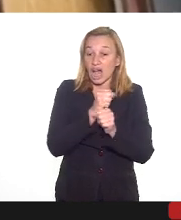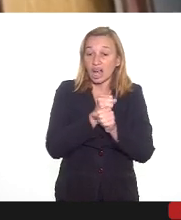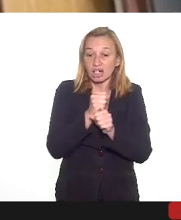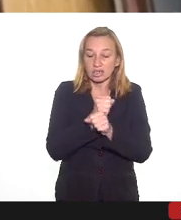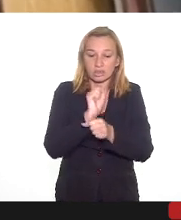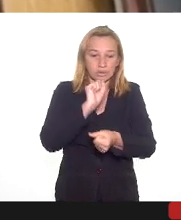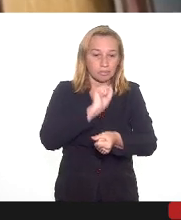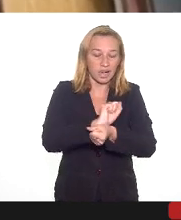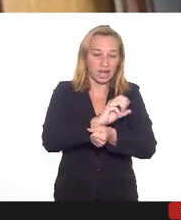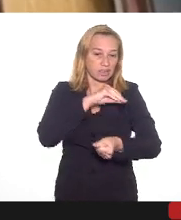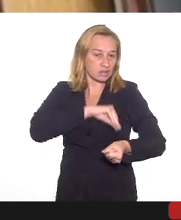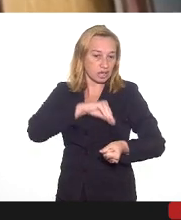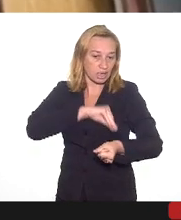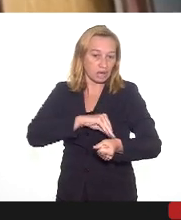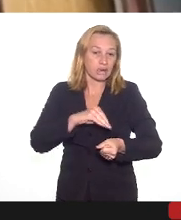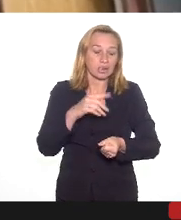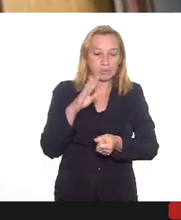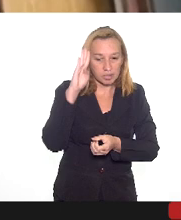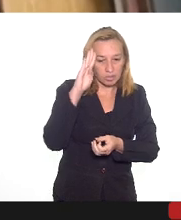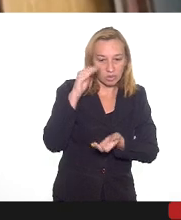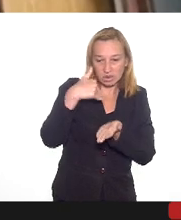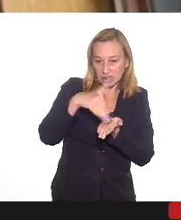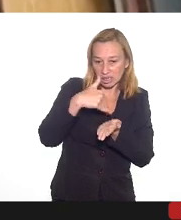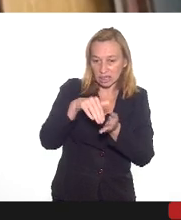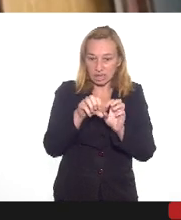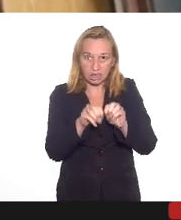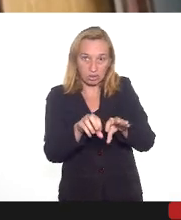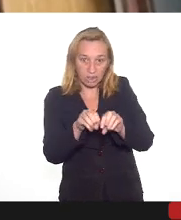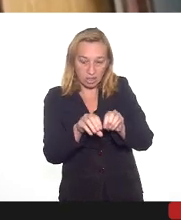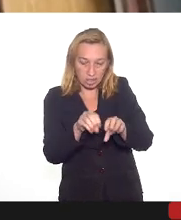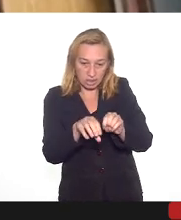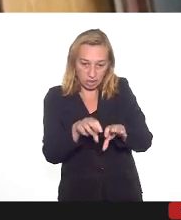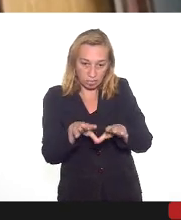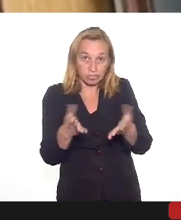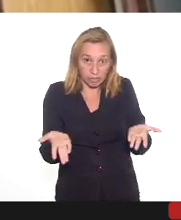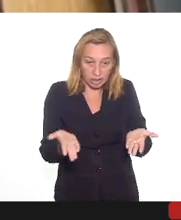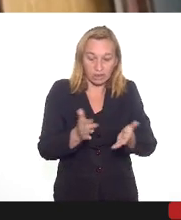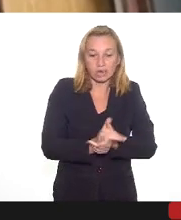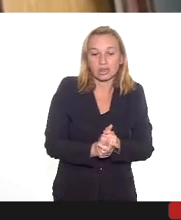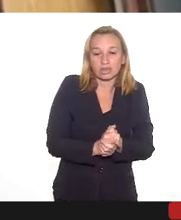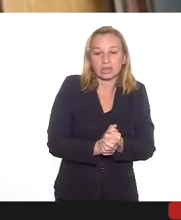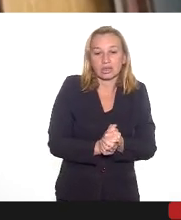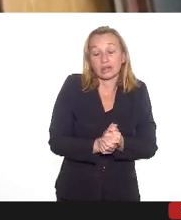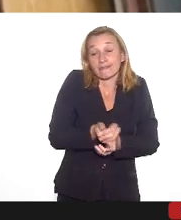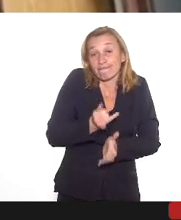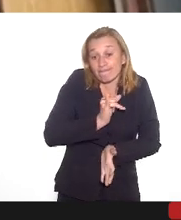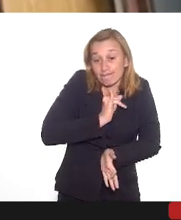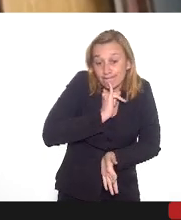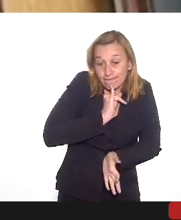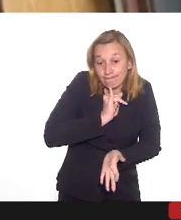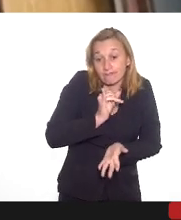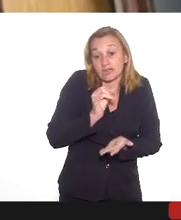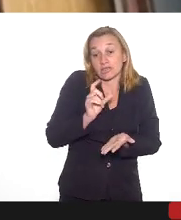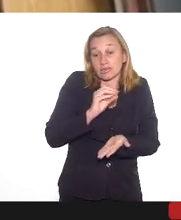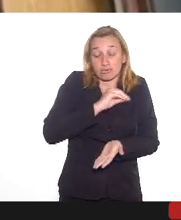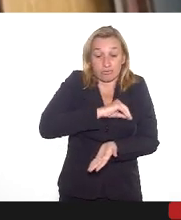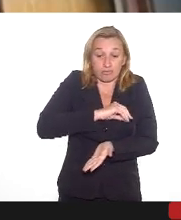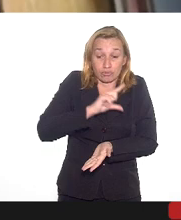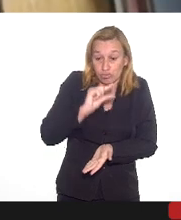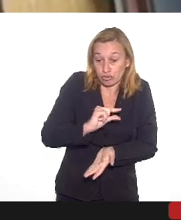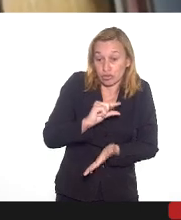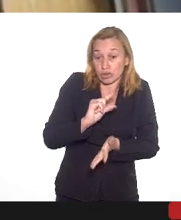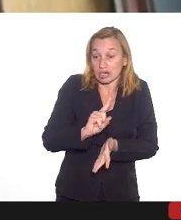reajuste, especialmente os da Secretaria de Educação, que tem, enfim, uma remuneração, infelizmente, baixa em relação à média de